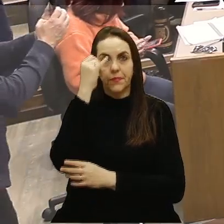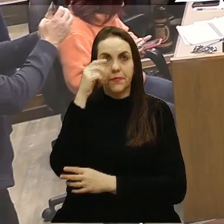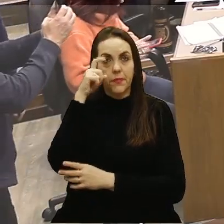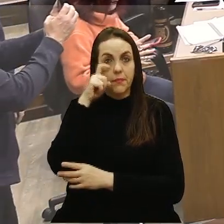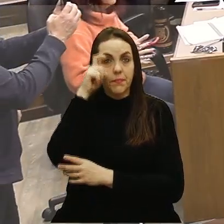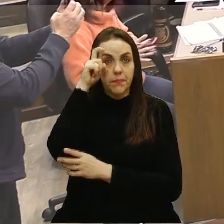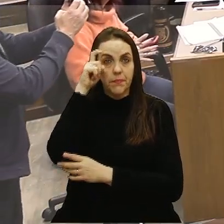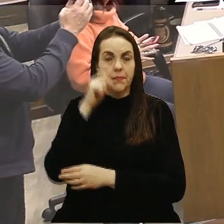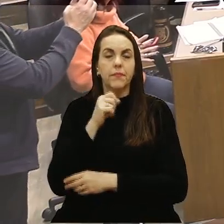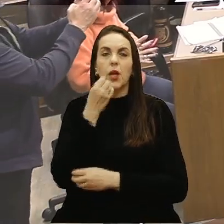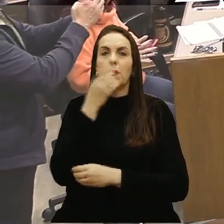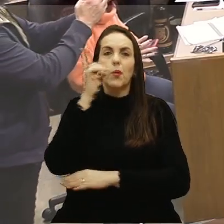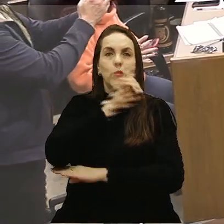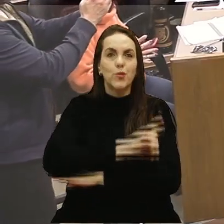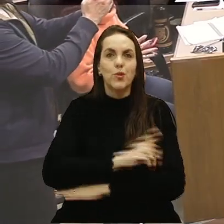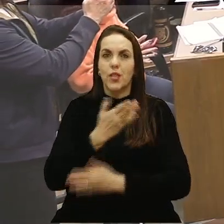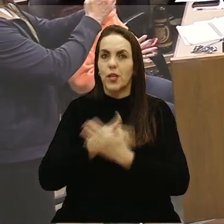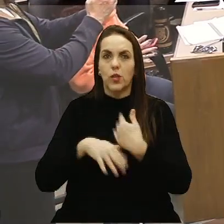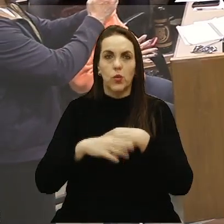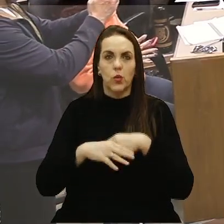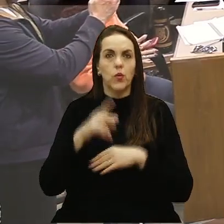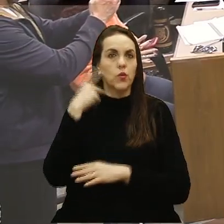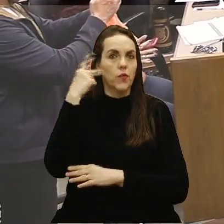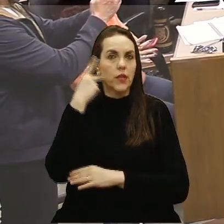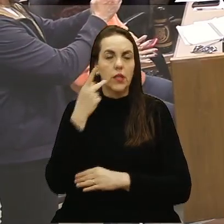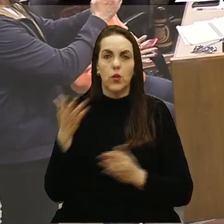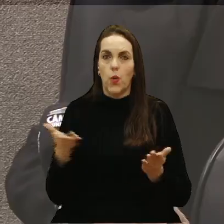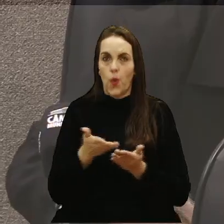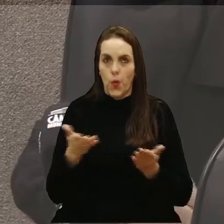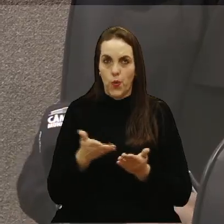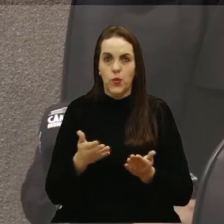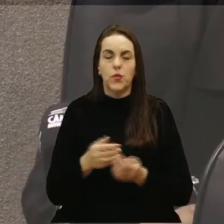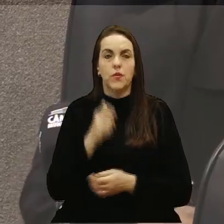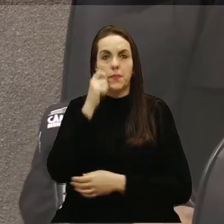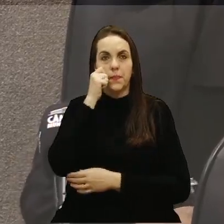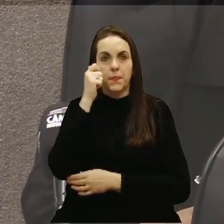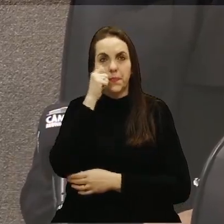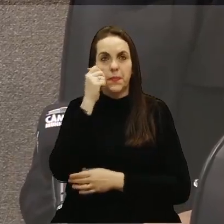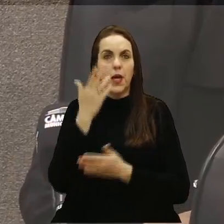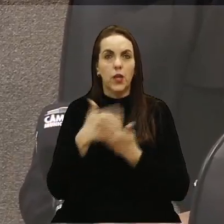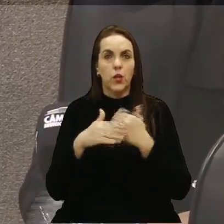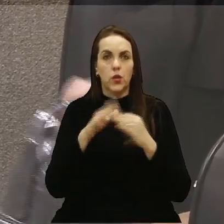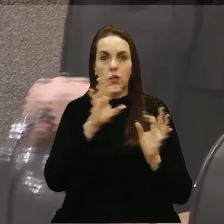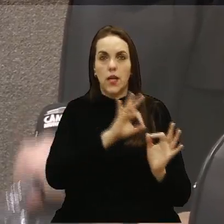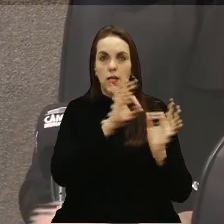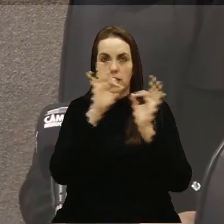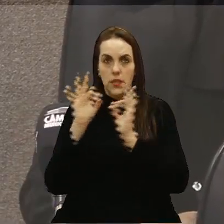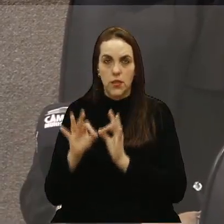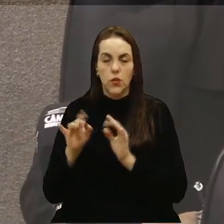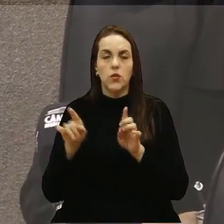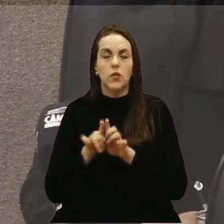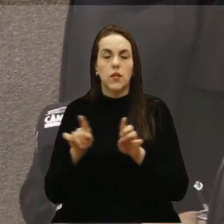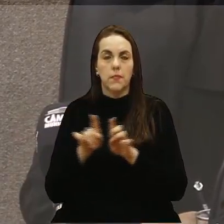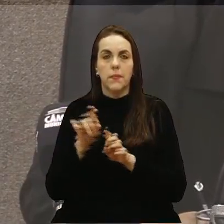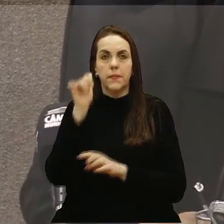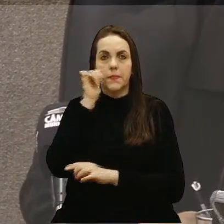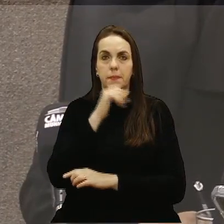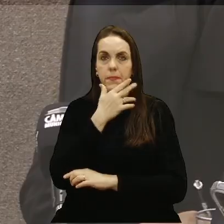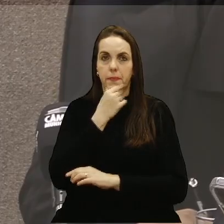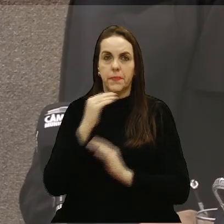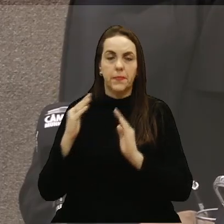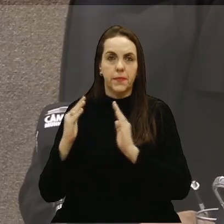Bom dia a todos os vereadores e vereadoras aqui presentes hoje, aos senhores que nos assistem, aos senhores e senhoras que nos assistem de